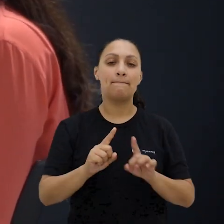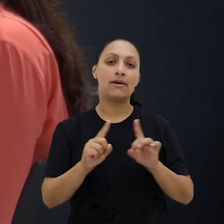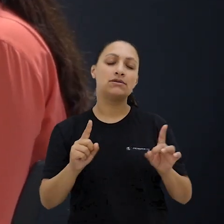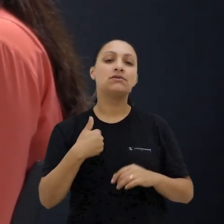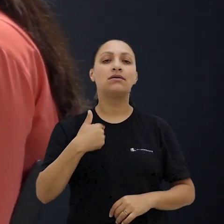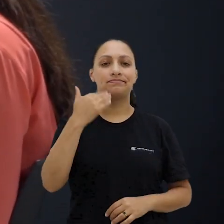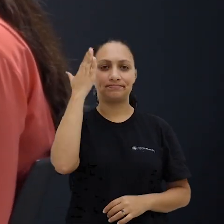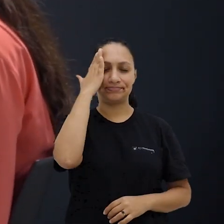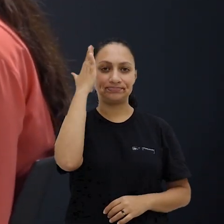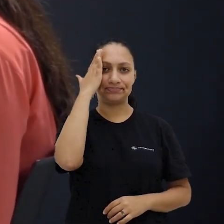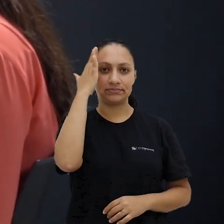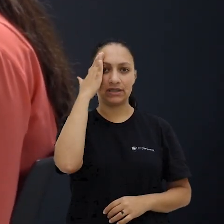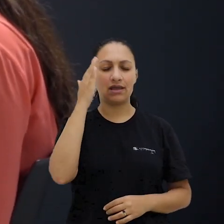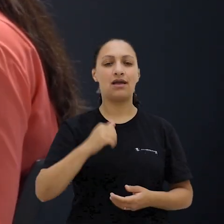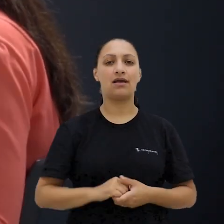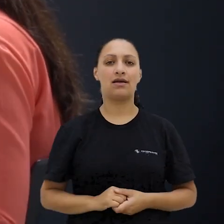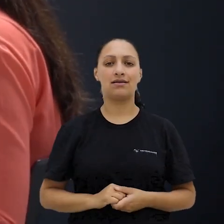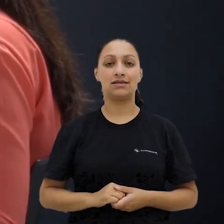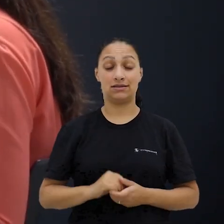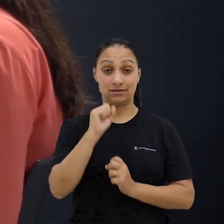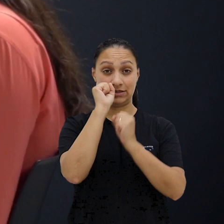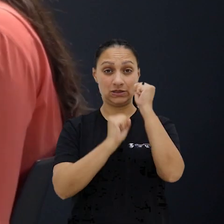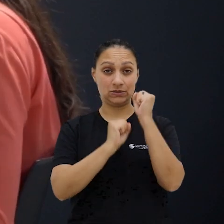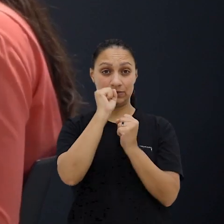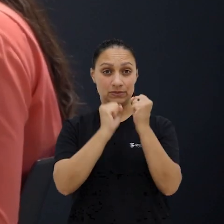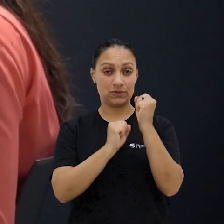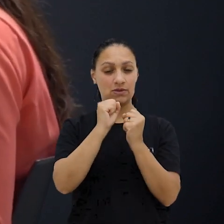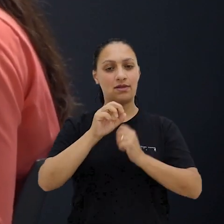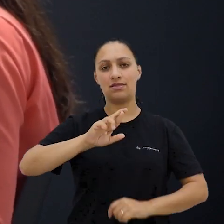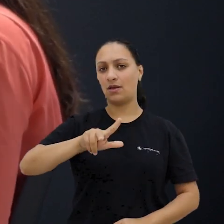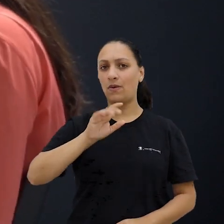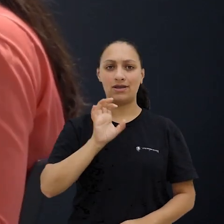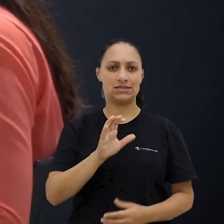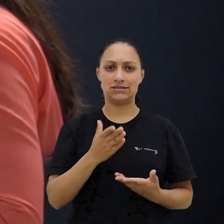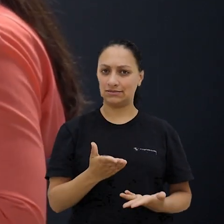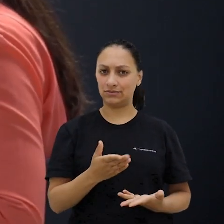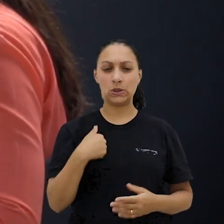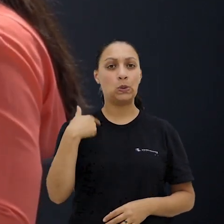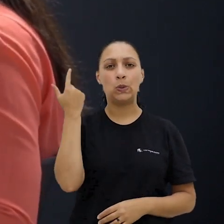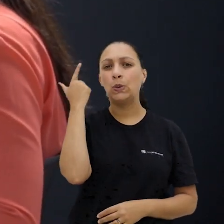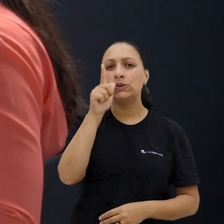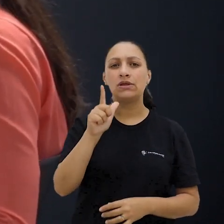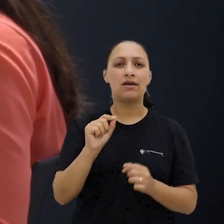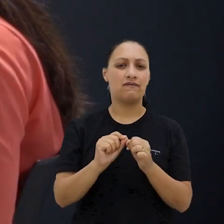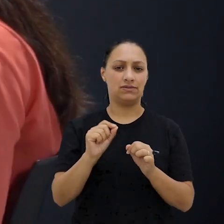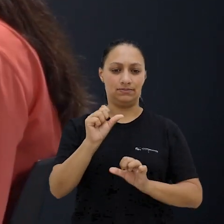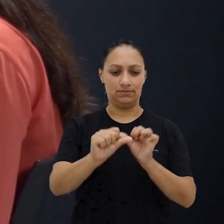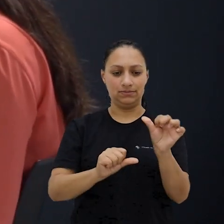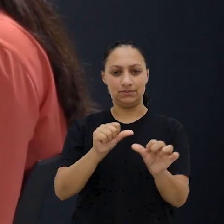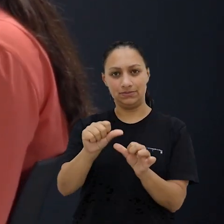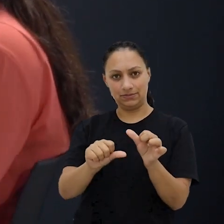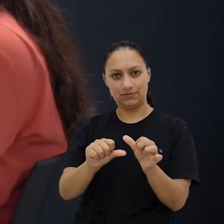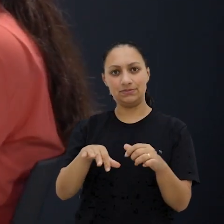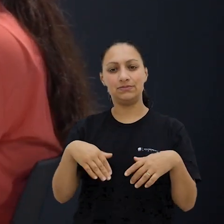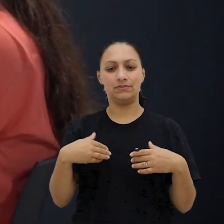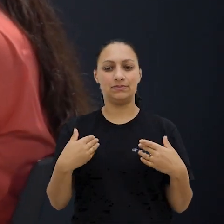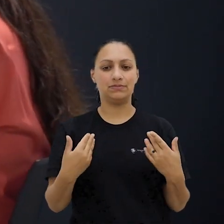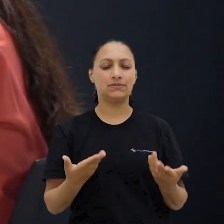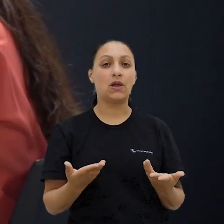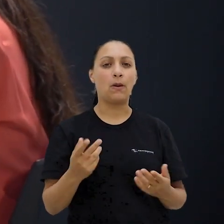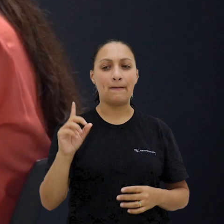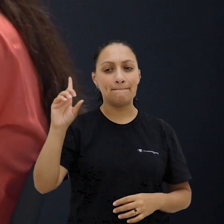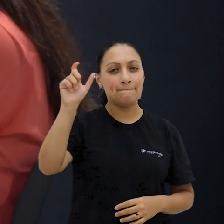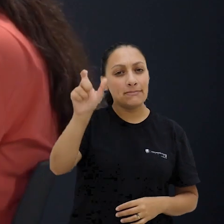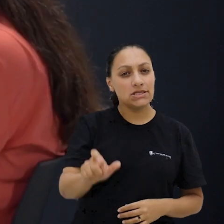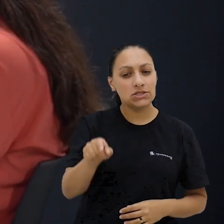eu sei que na indústria não é assim, né? A gente não consegue fazer uma mudança. Daí a pessoa que estava com a